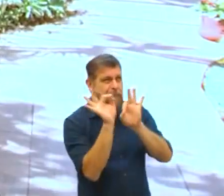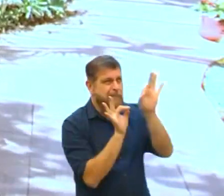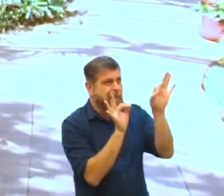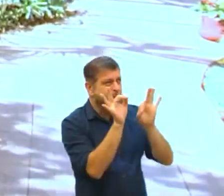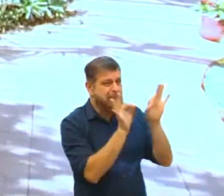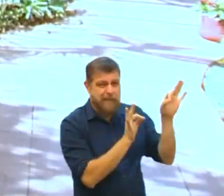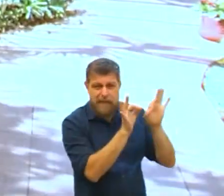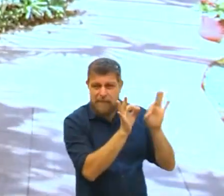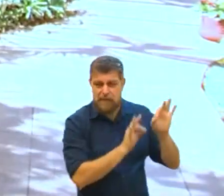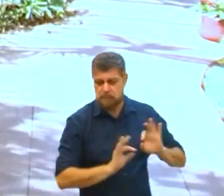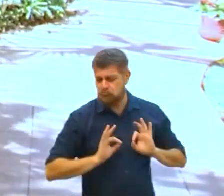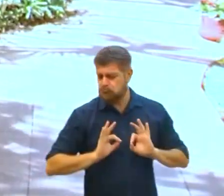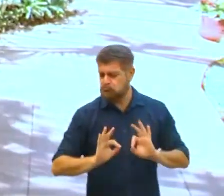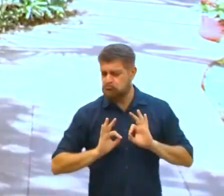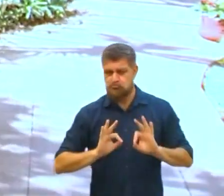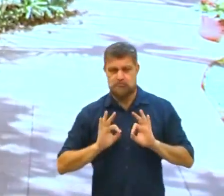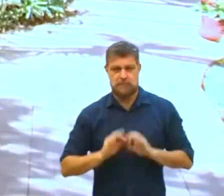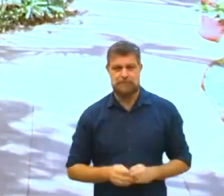uma reforma